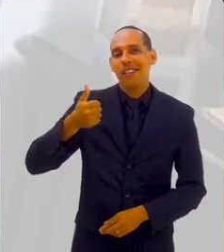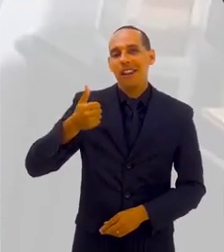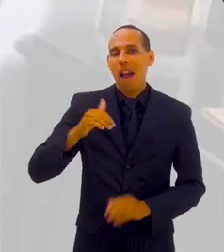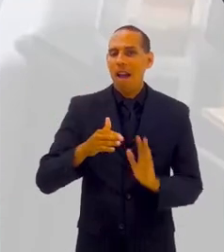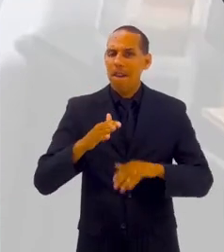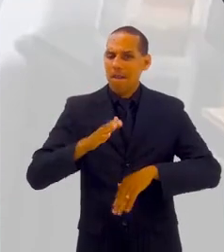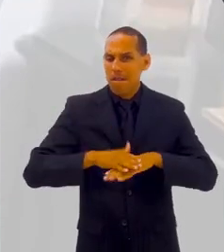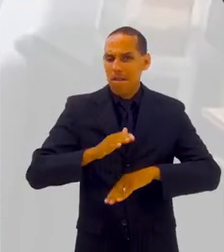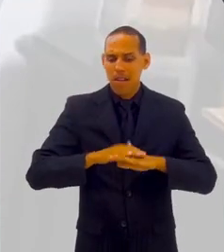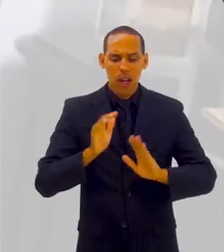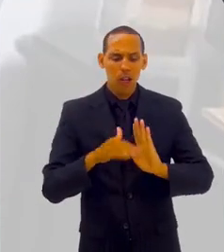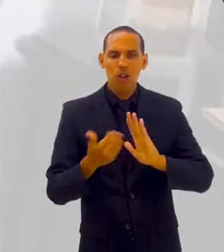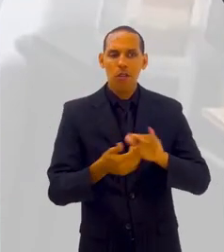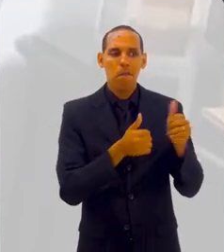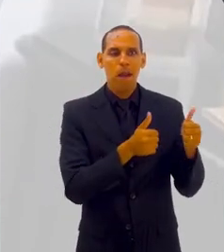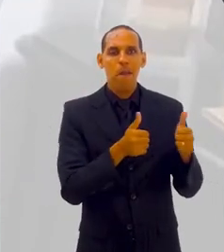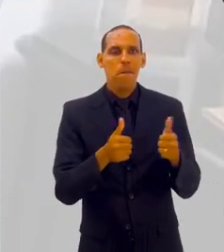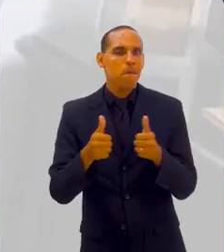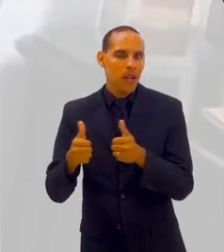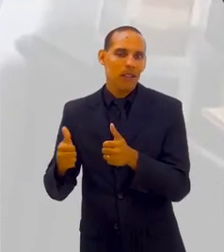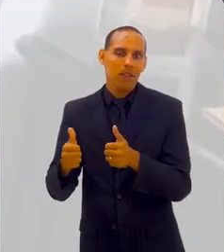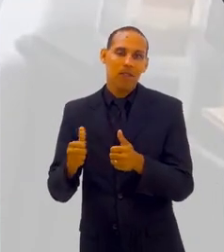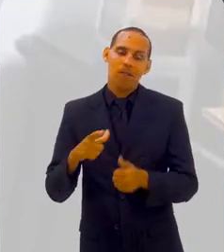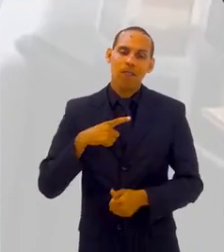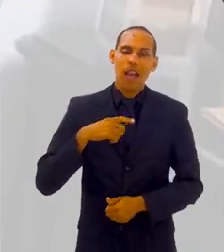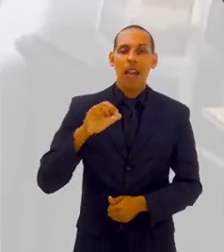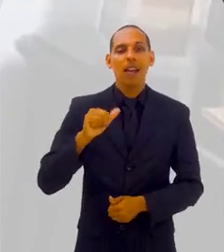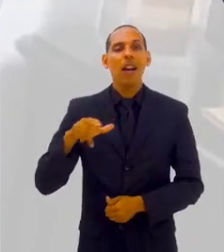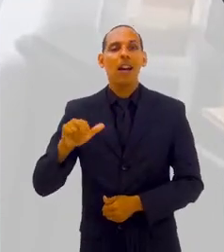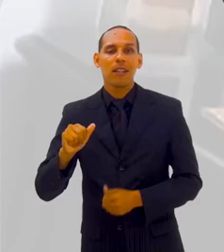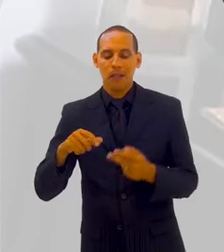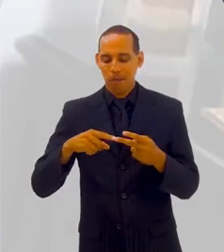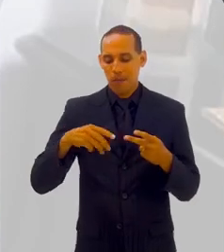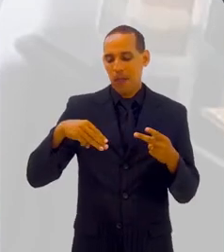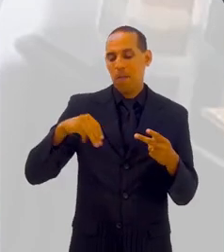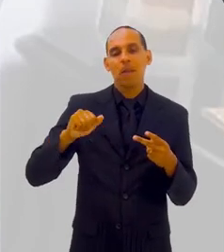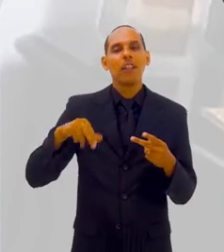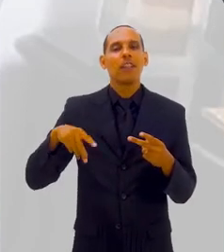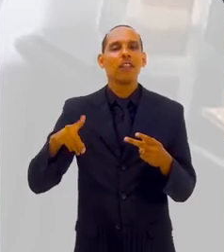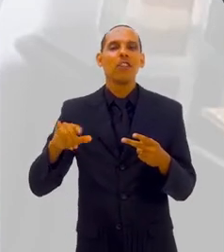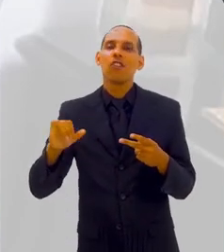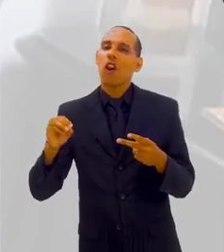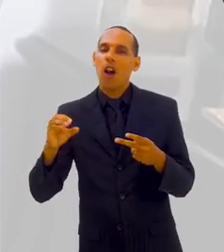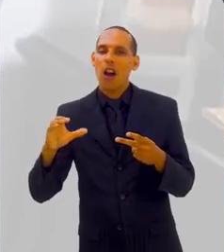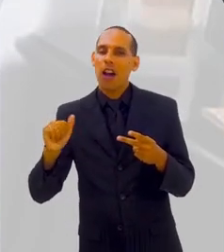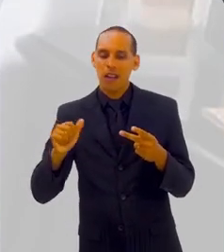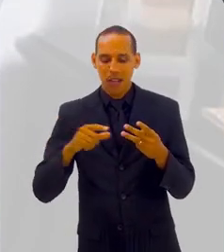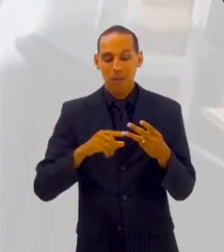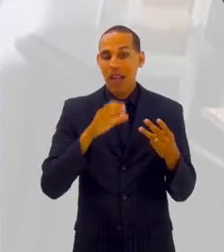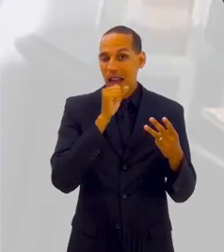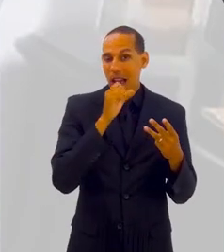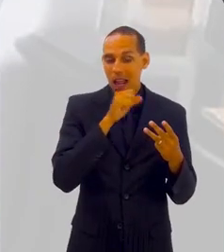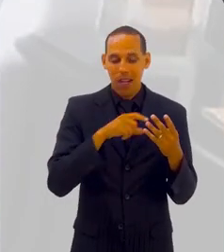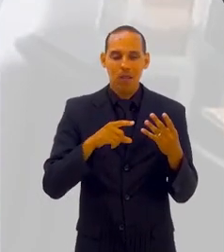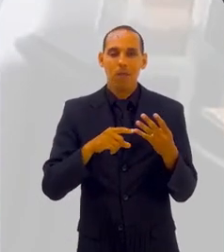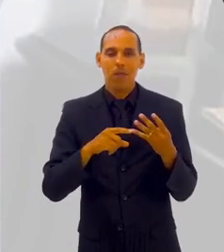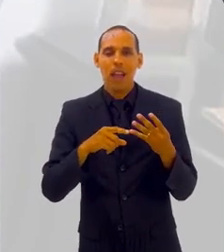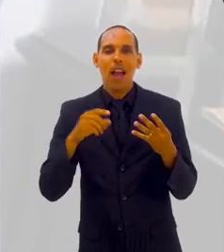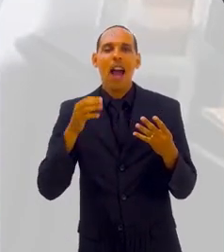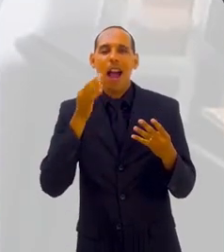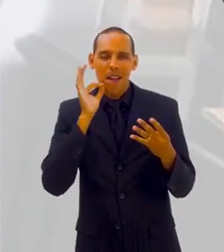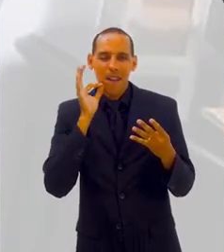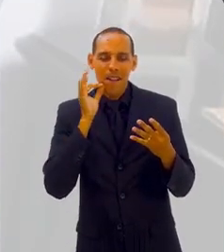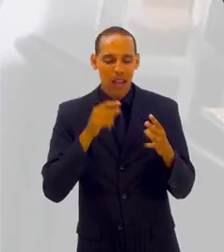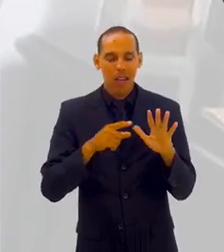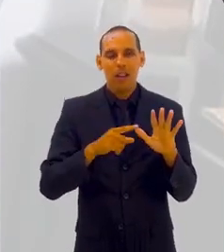no pouco que faz. Então, nós temos cana, mandioca, laranja, café, hortifruti, granjeiros, né? Mas, assim,